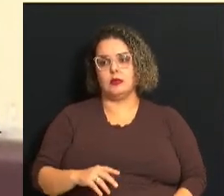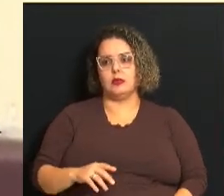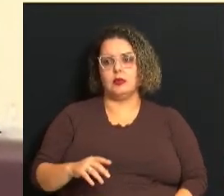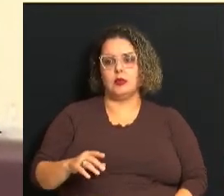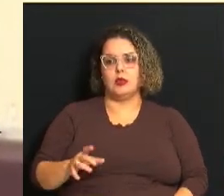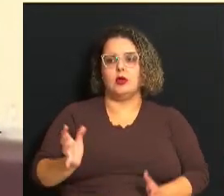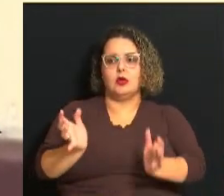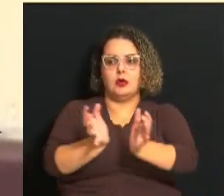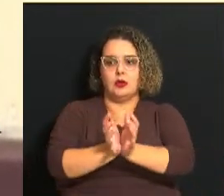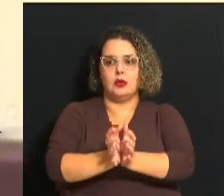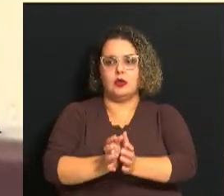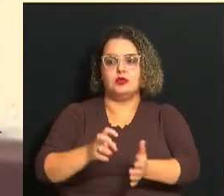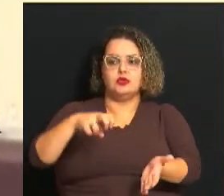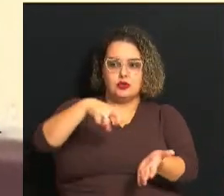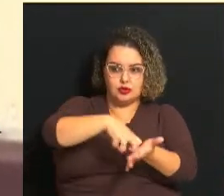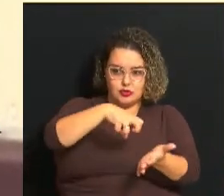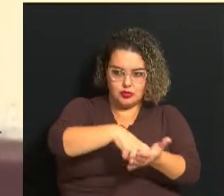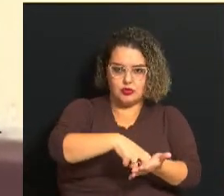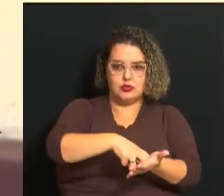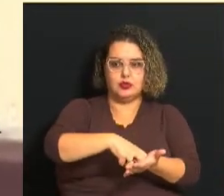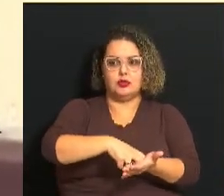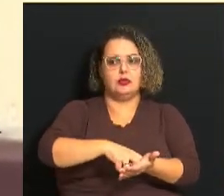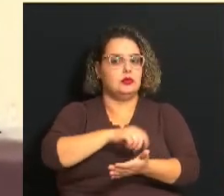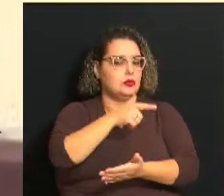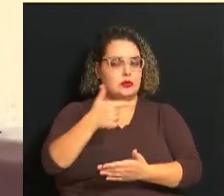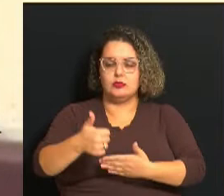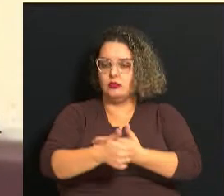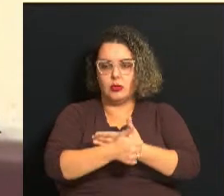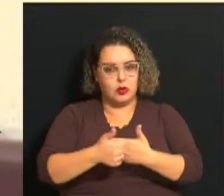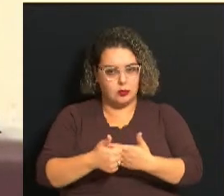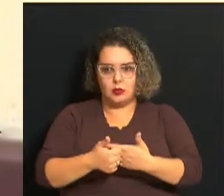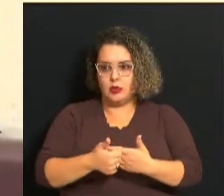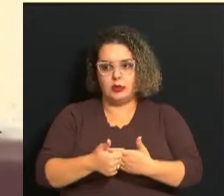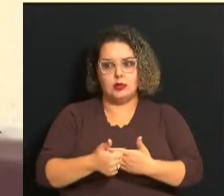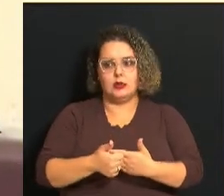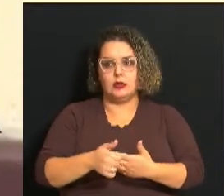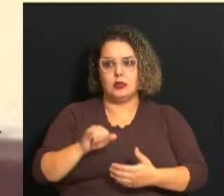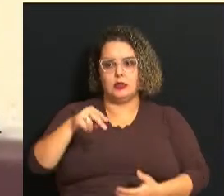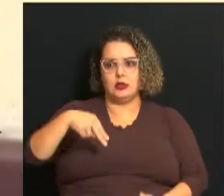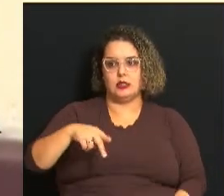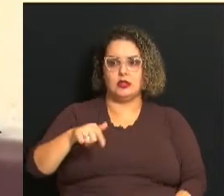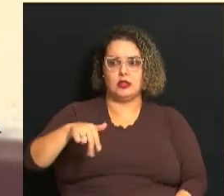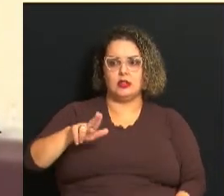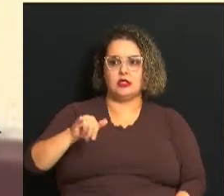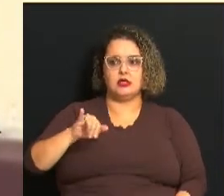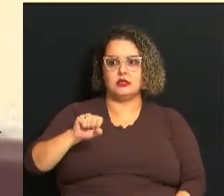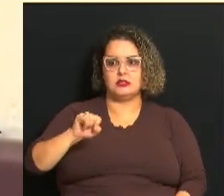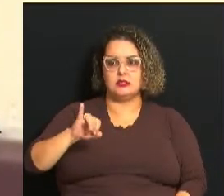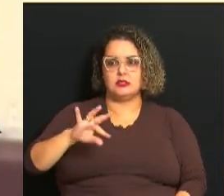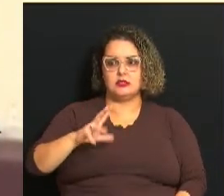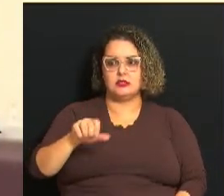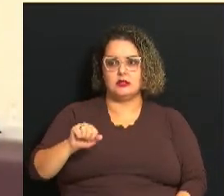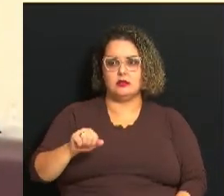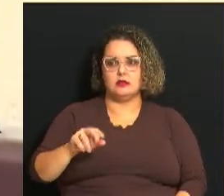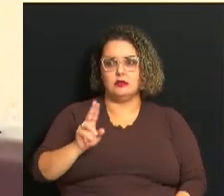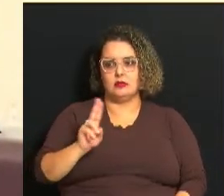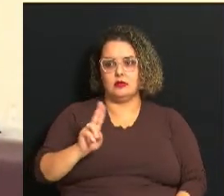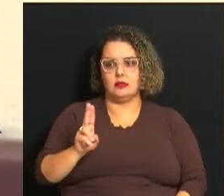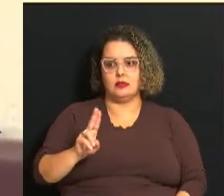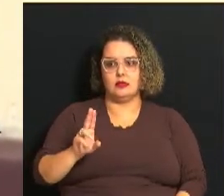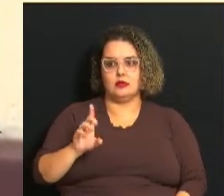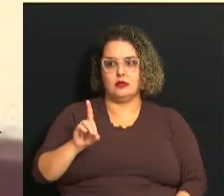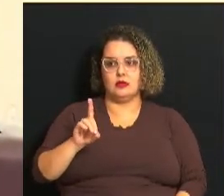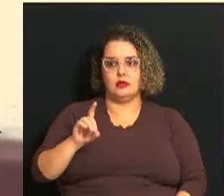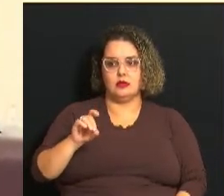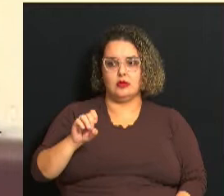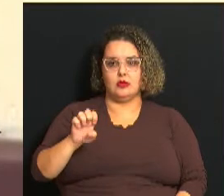departamento de polícia são desmoralização e inquisição que uma f eu tava de doi-codi da